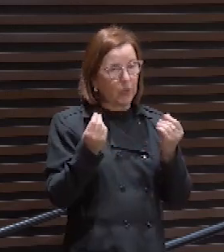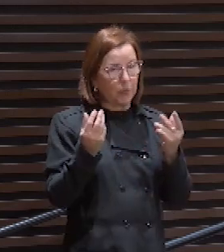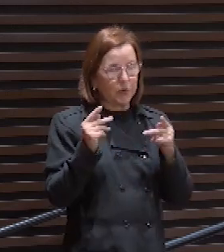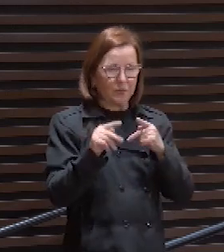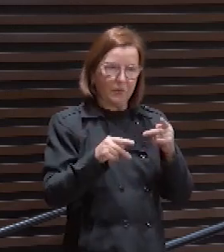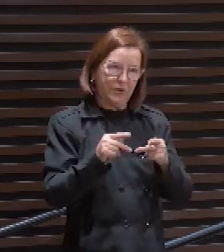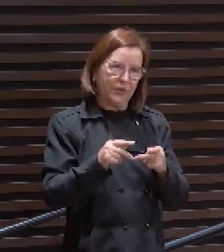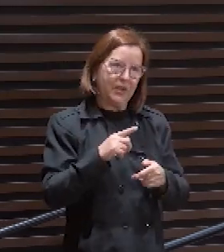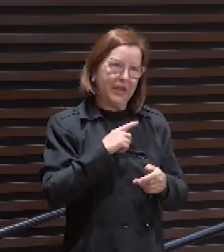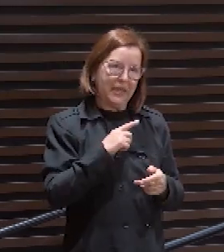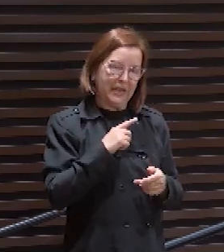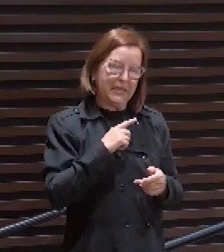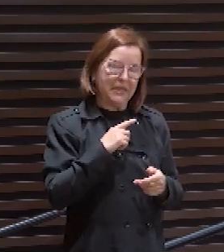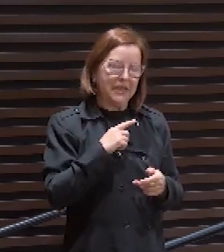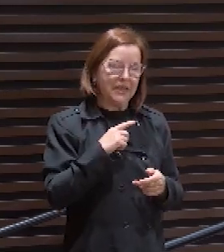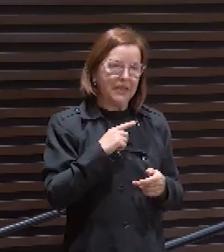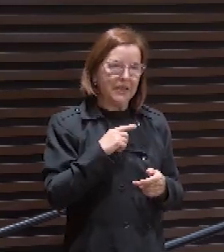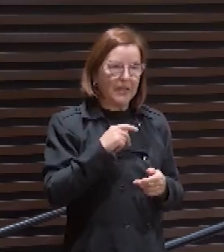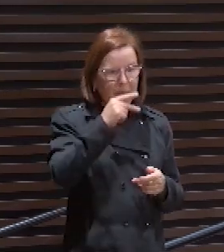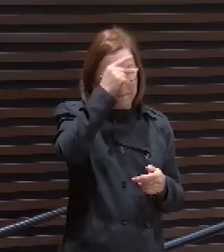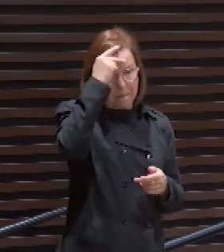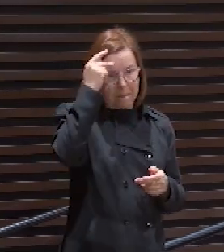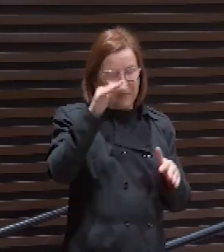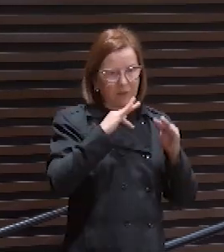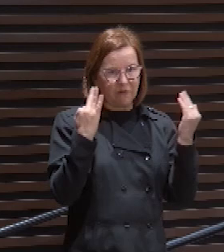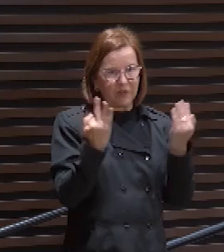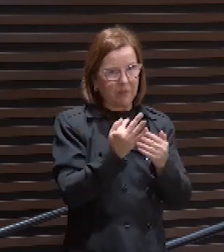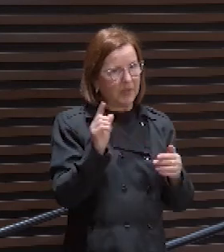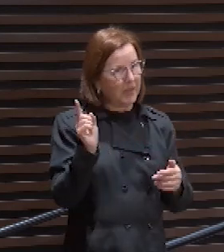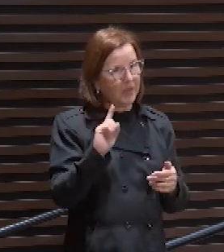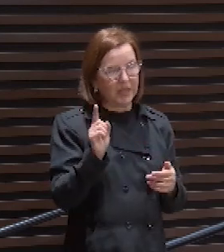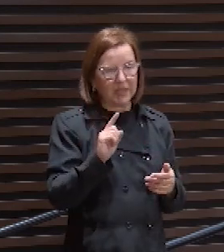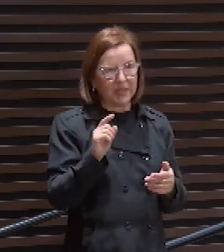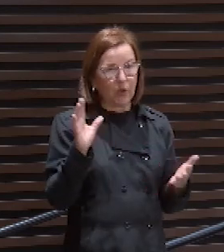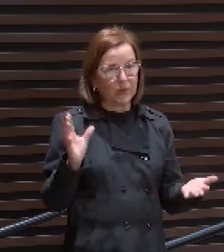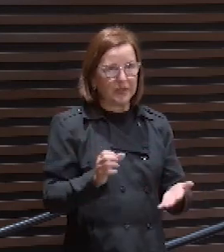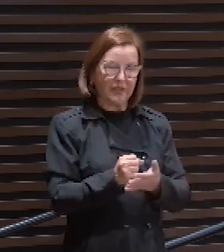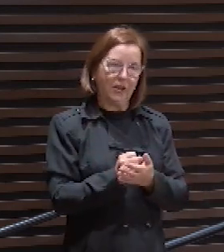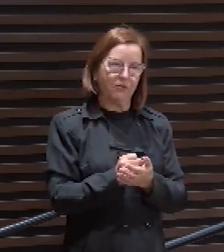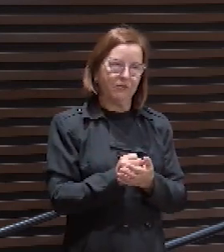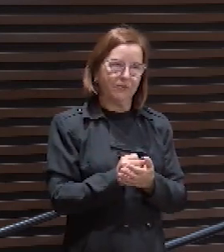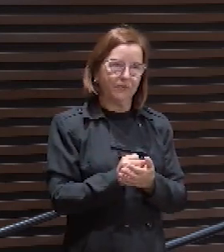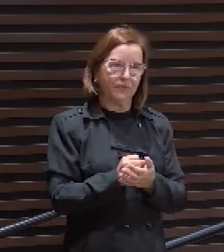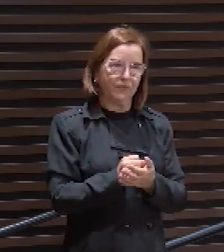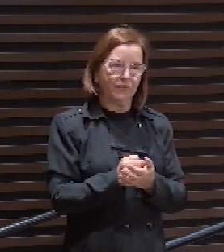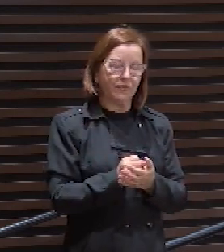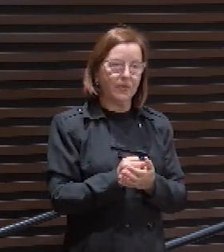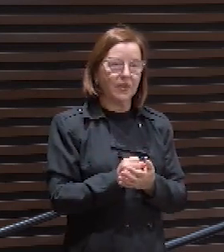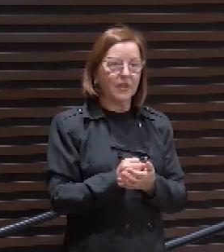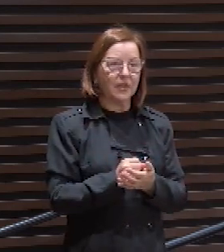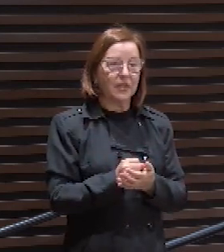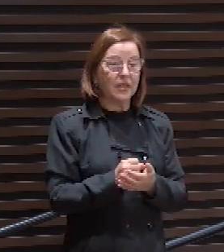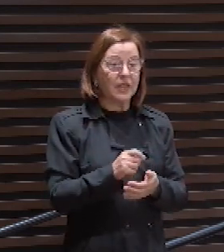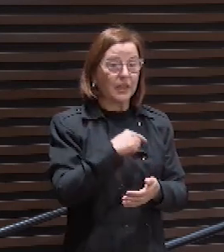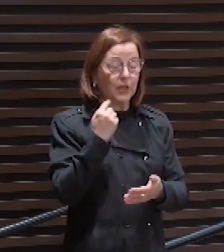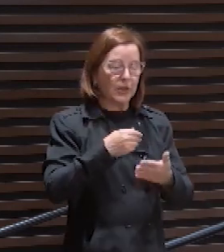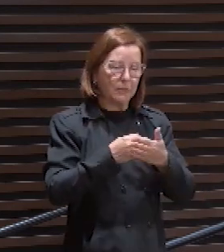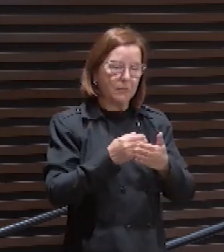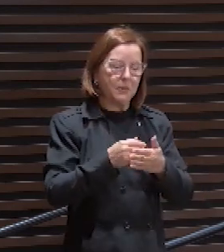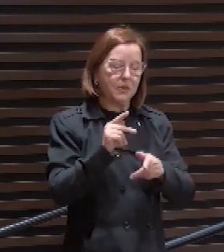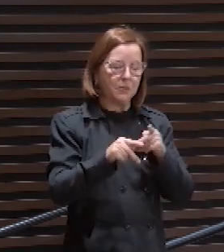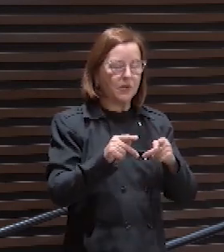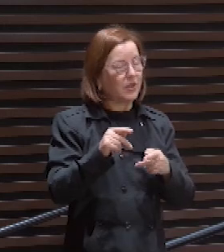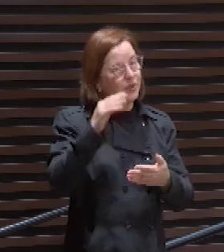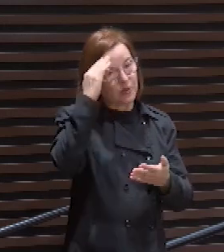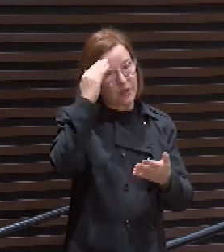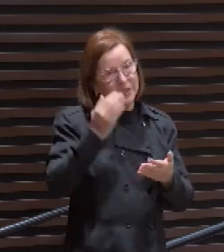salvos. Eu tenho muitos parentes que não são salvos. E nós constantemente estamos perto de pessoas que não creem do Senhor. E infelizmente, muitas vezes,